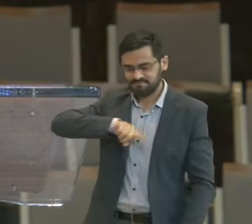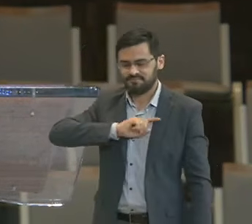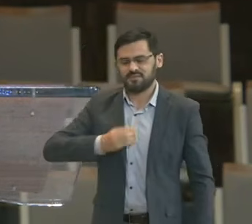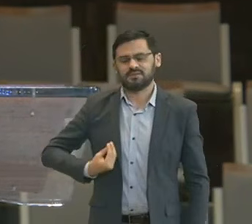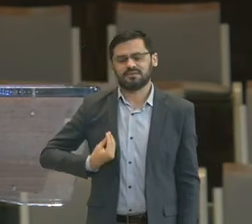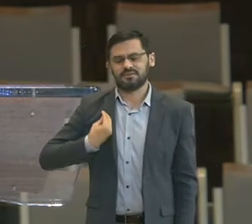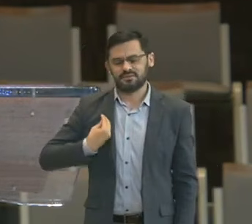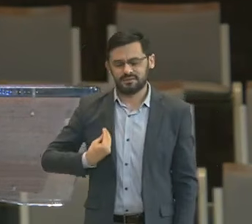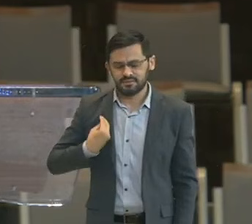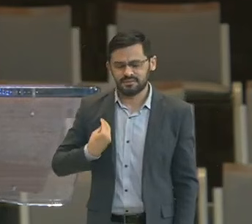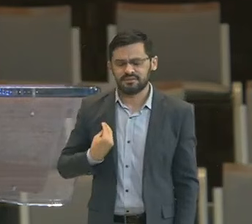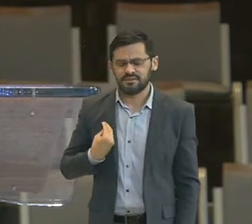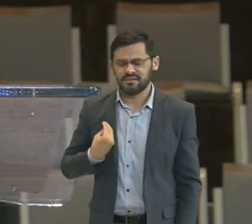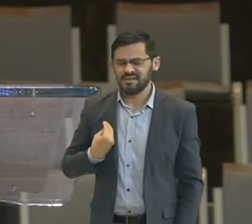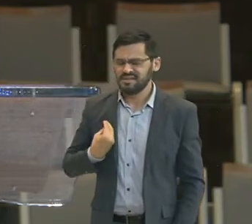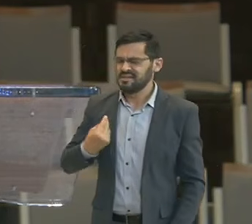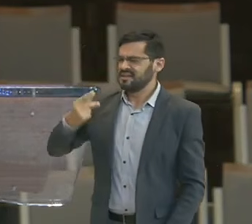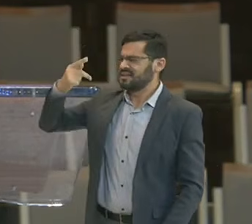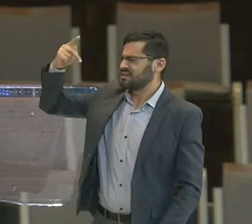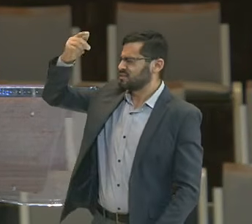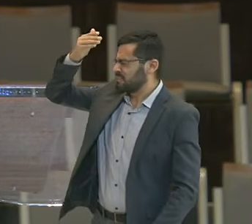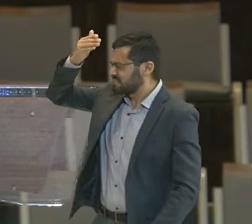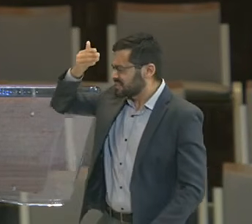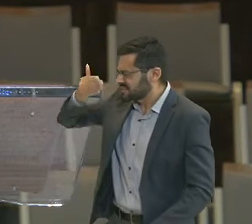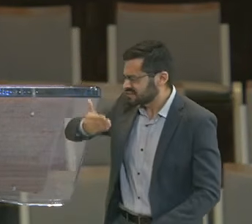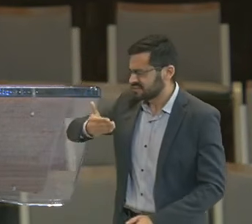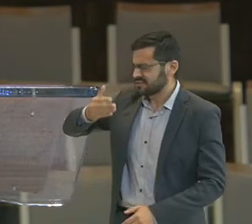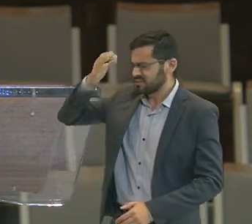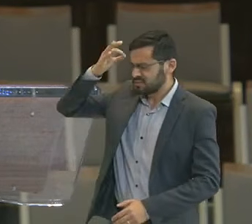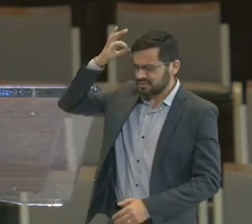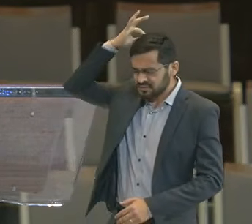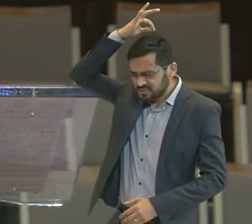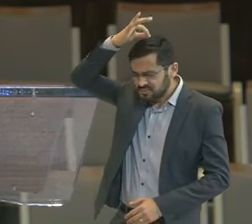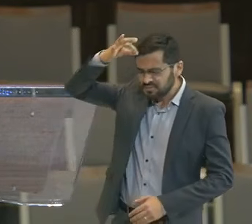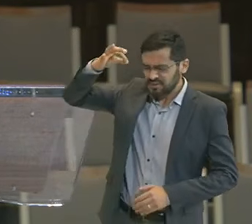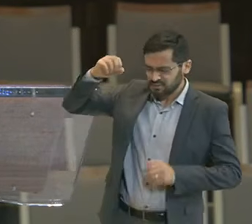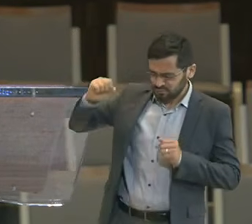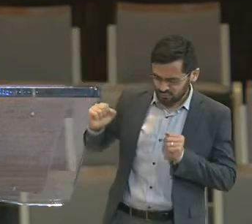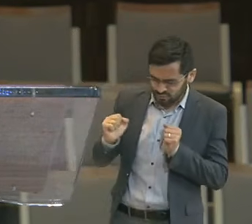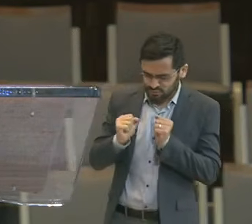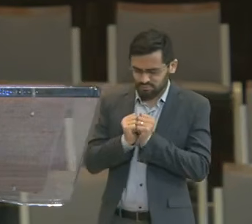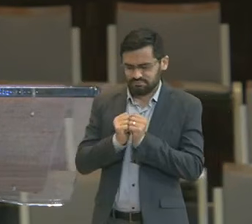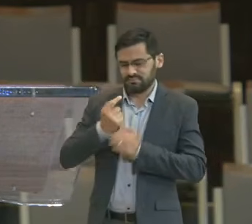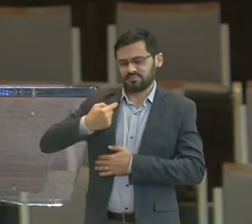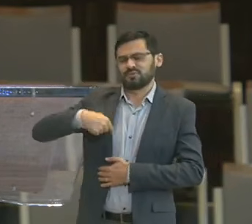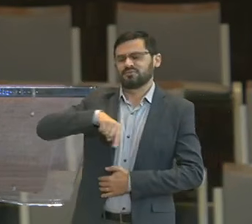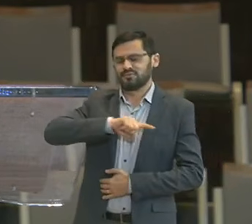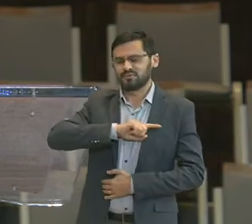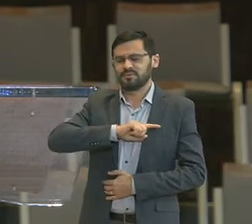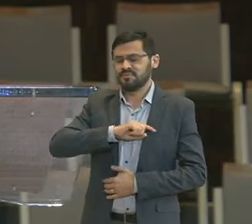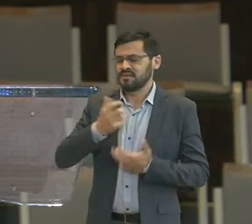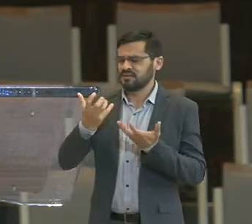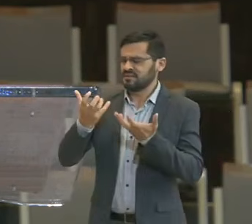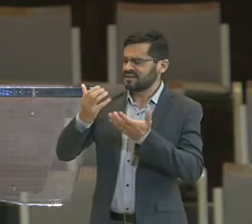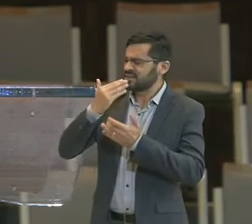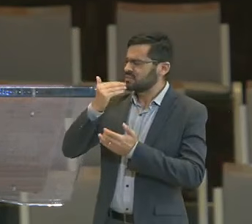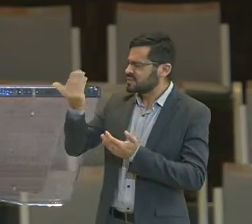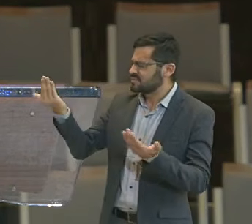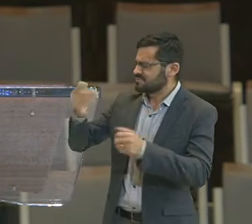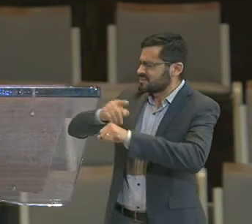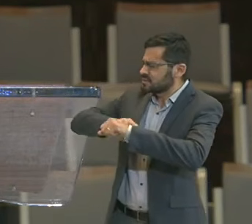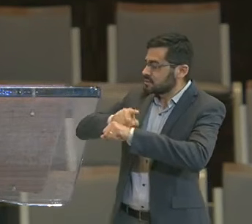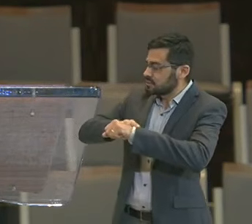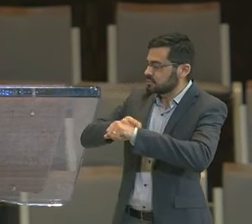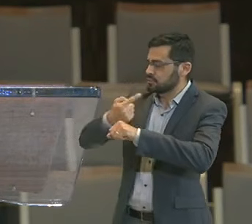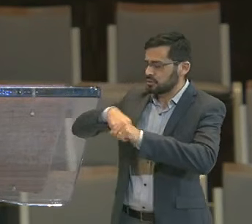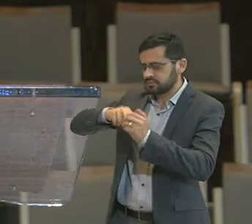vida, é a presença do Teu Espírito Santo no nosso coração. E eu quero te pedir que nessa hora,